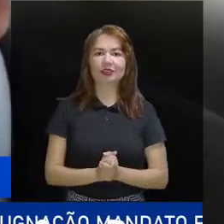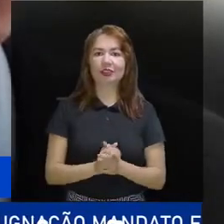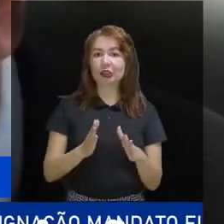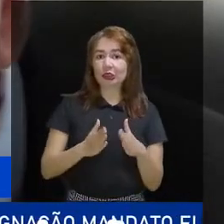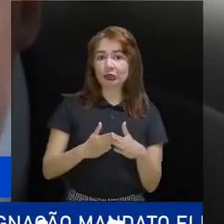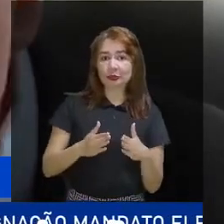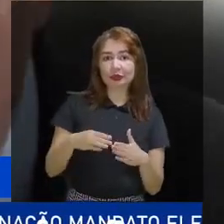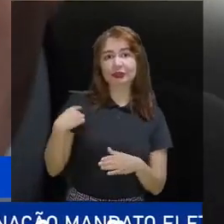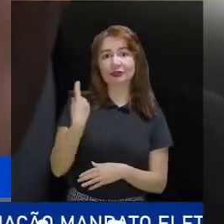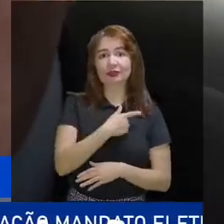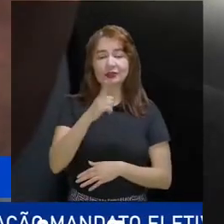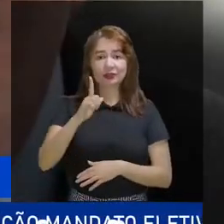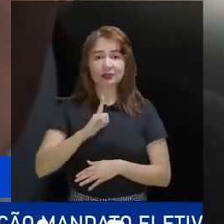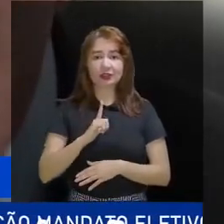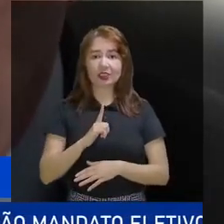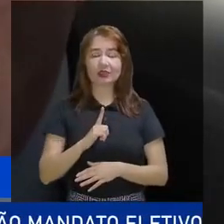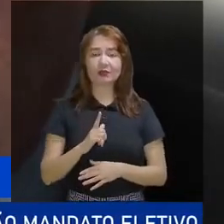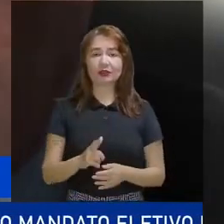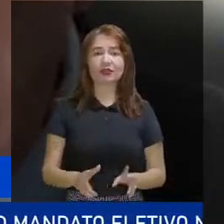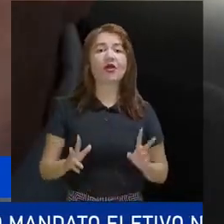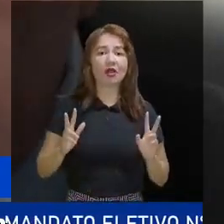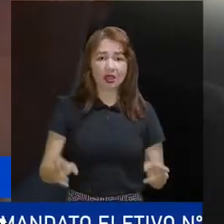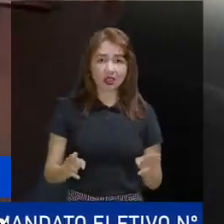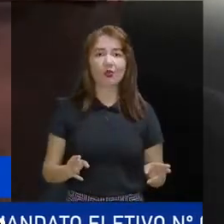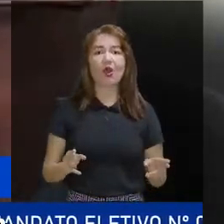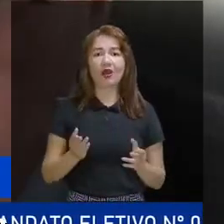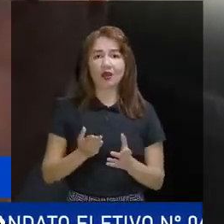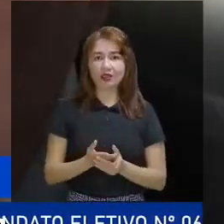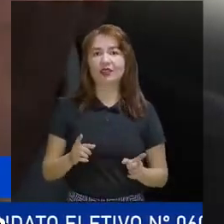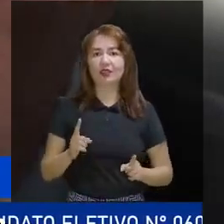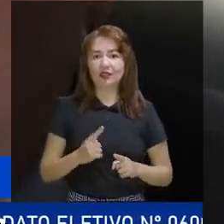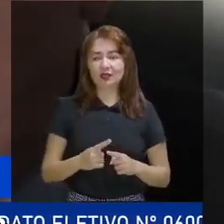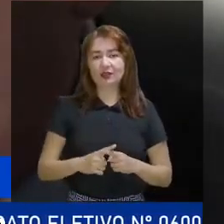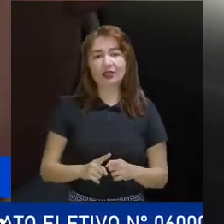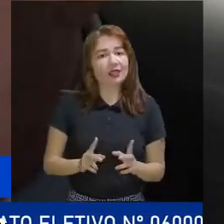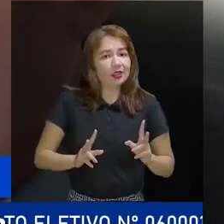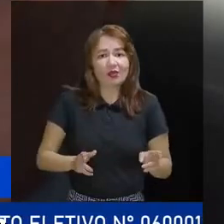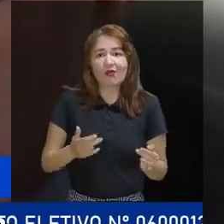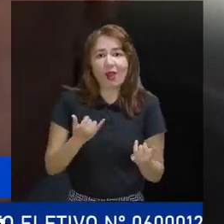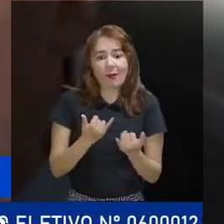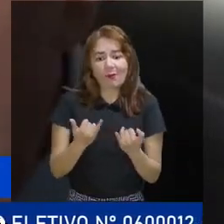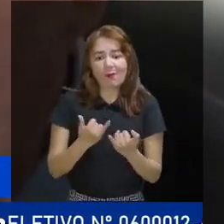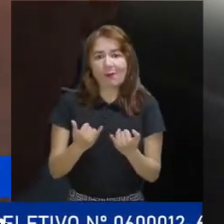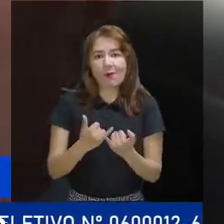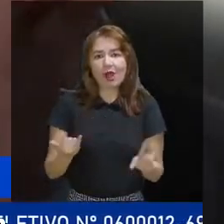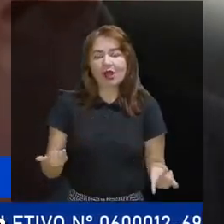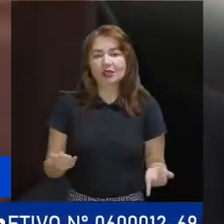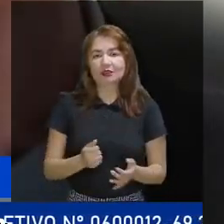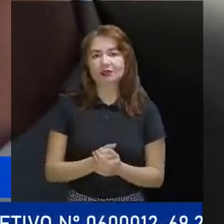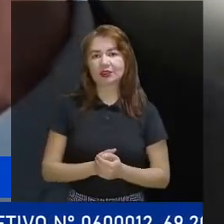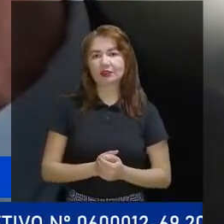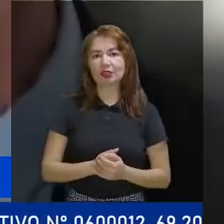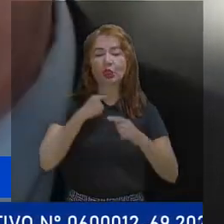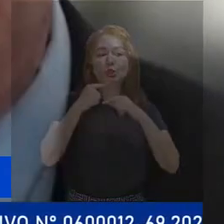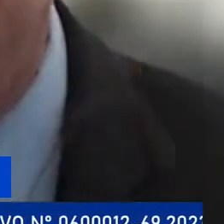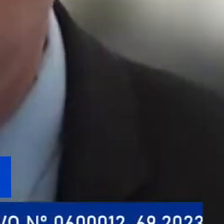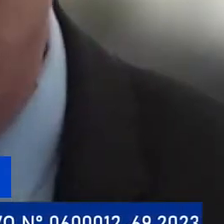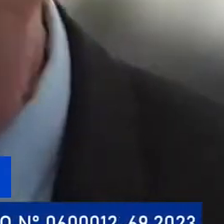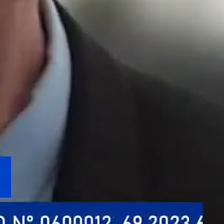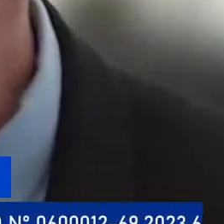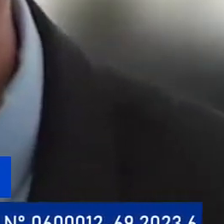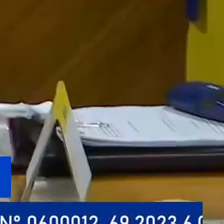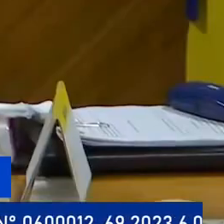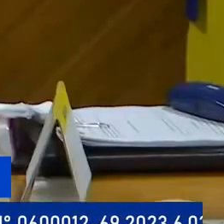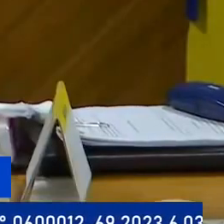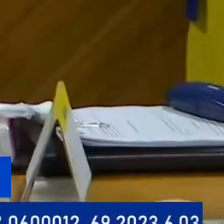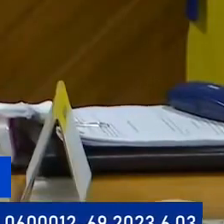pedir, nós temos, tá, a mesma causa de pedir. A petição é basicamente a mesma, os questionamentos são os mesmos. Perfeito. Só esse